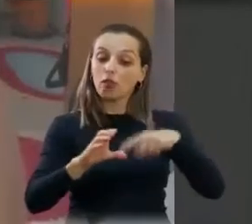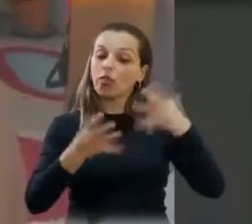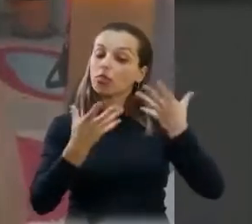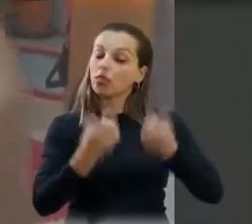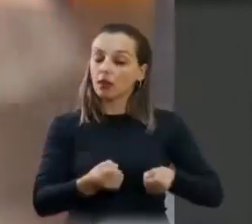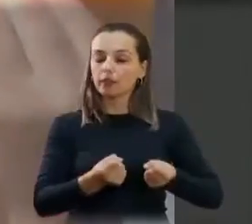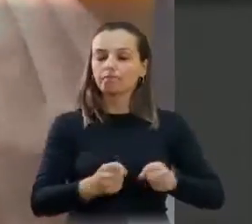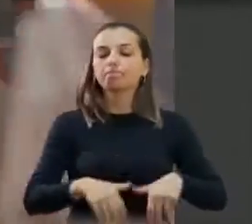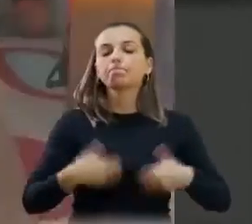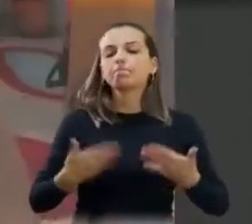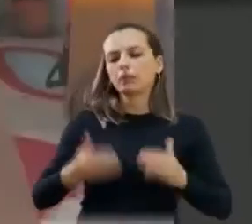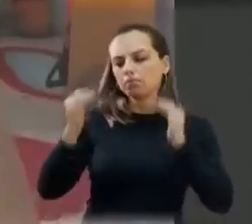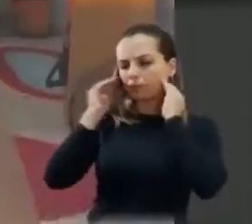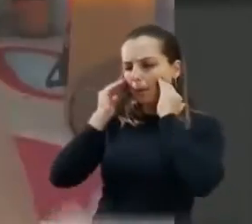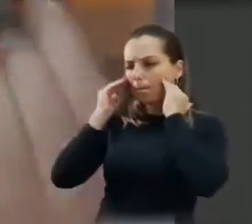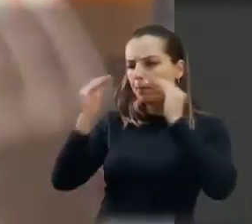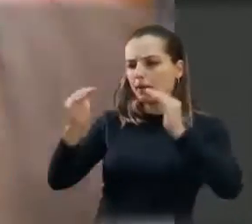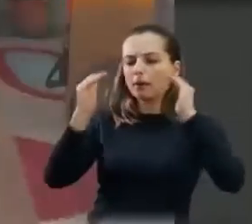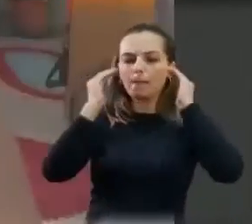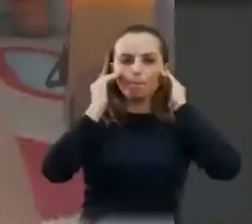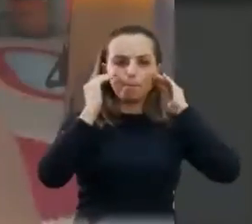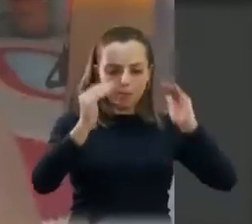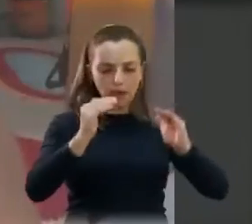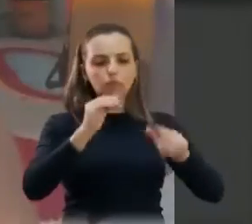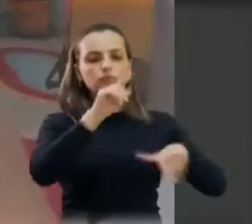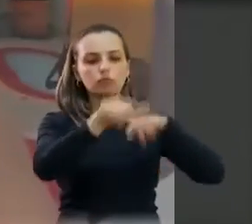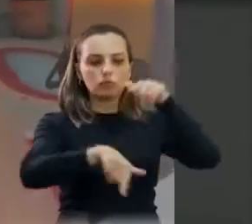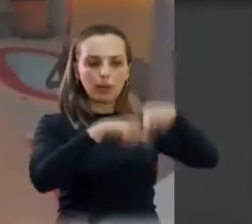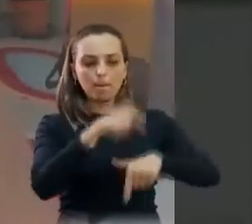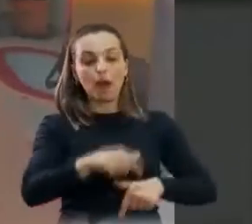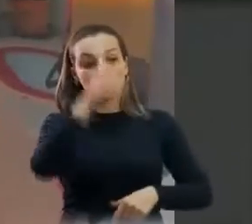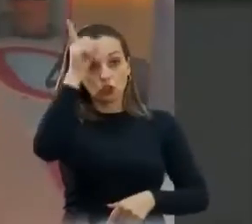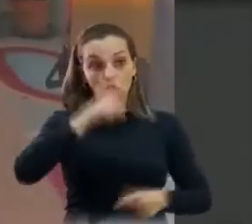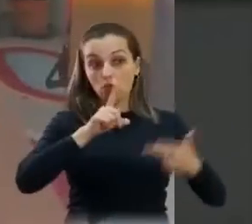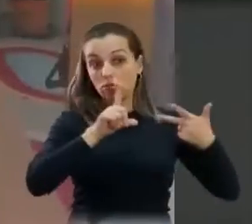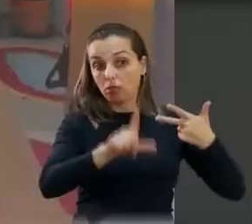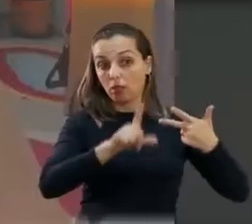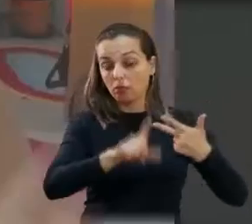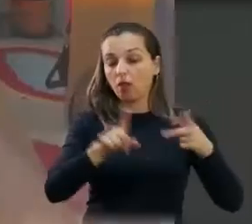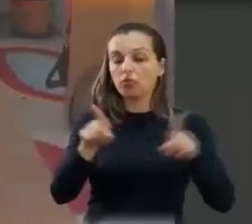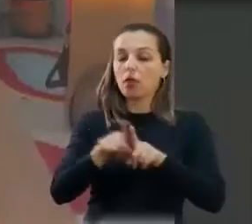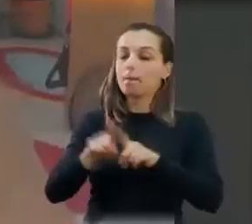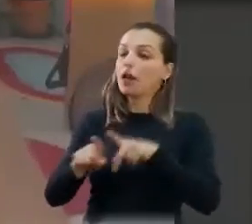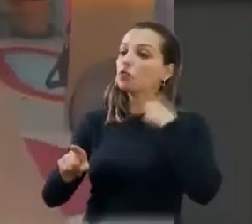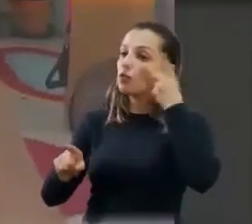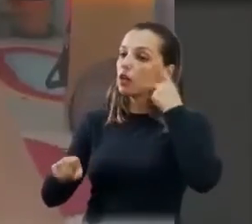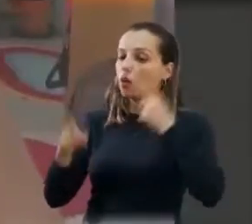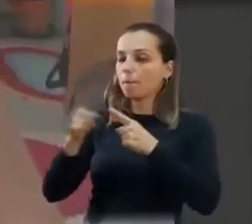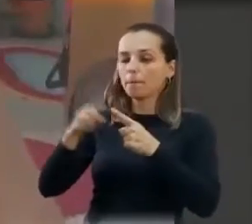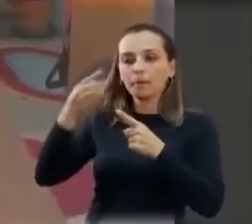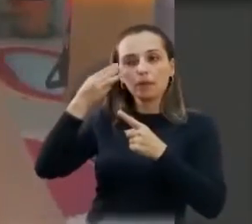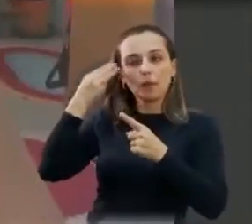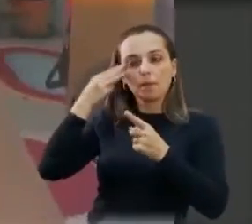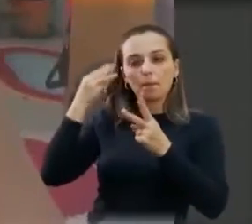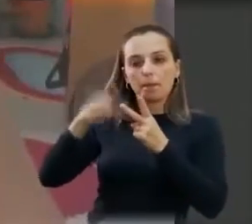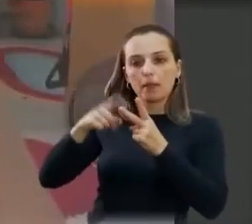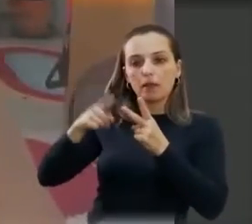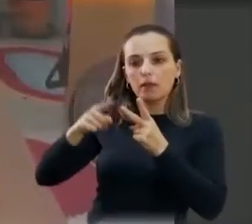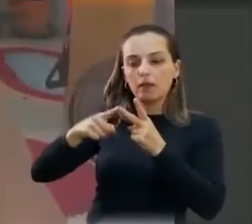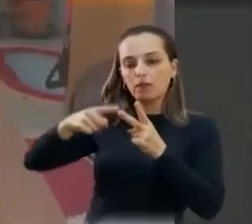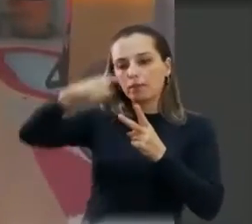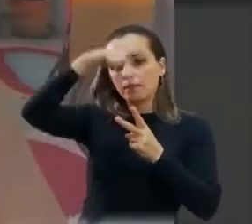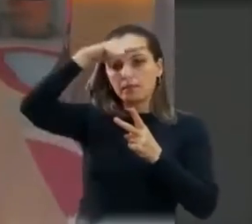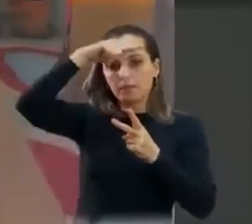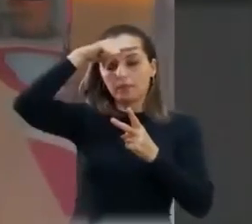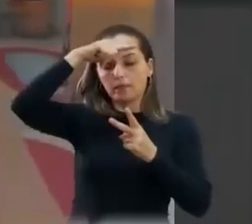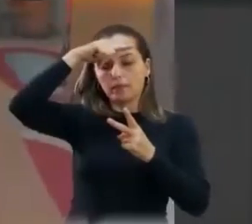permite. Então, respeito e muito trabalho da diretoria legislativa e também dos vereadores Guilherme Bianco, do pastor Raimundo, e posso